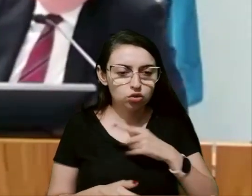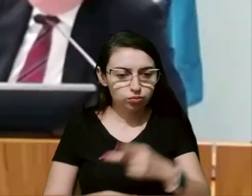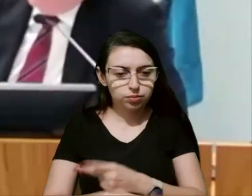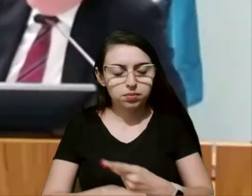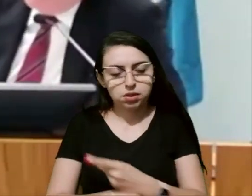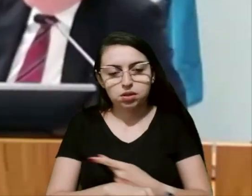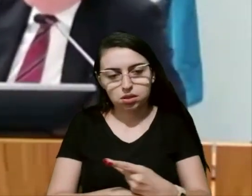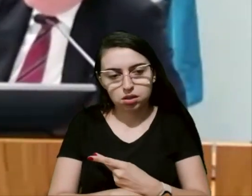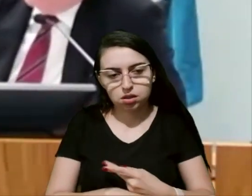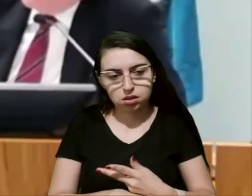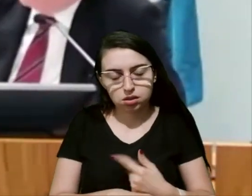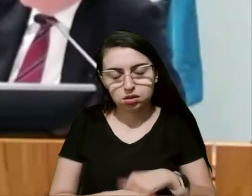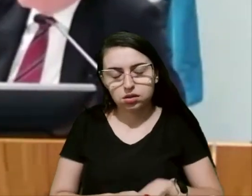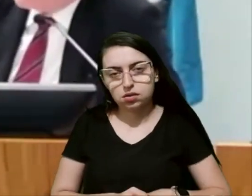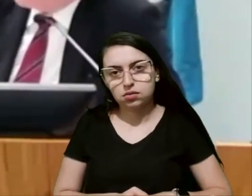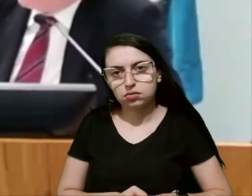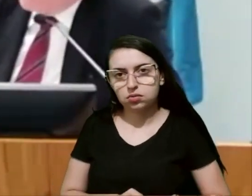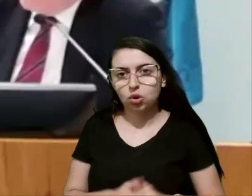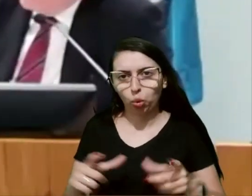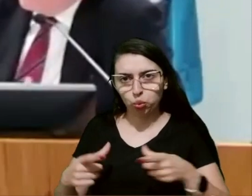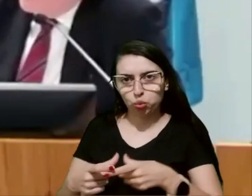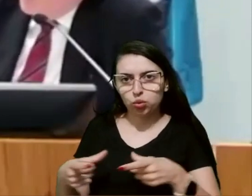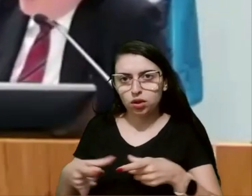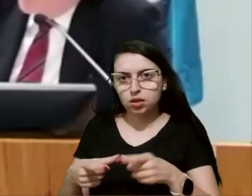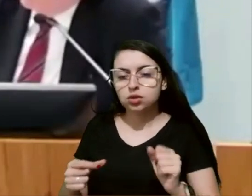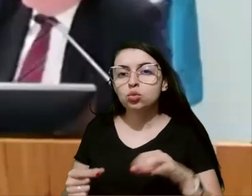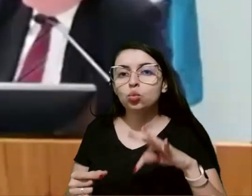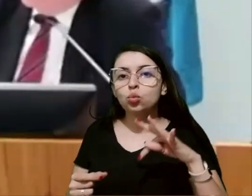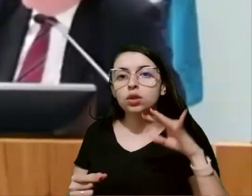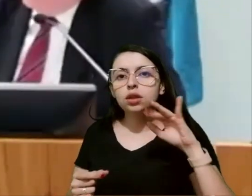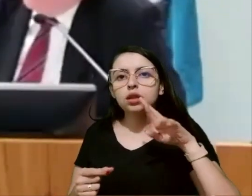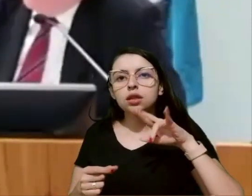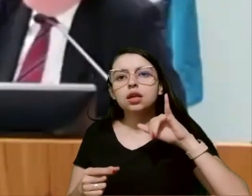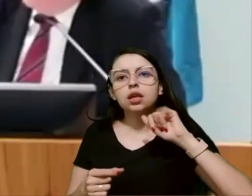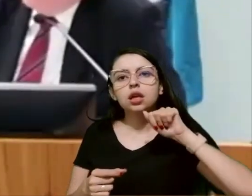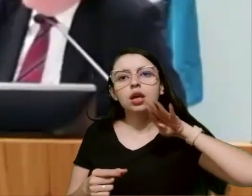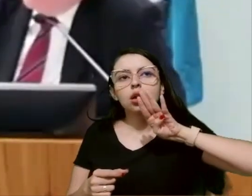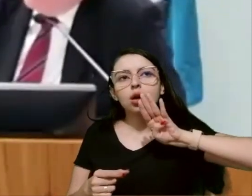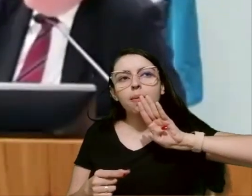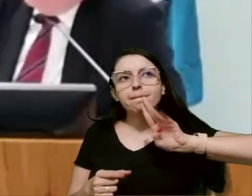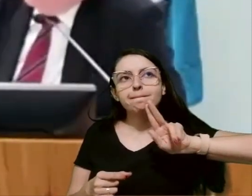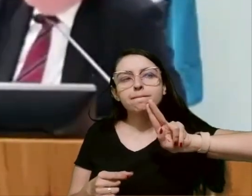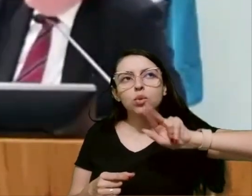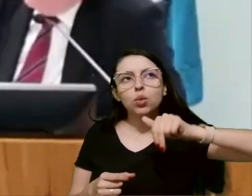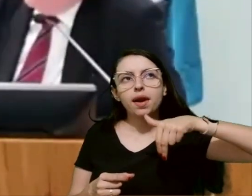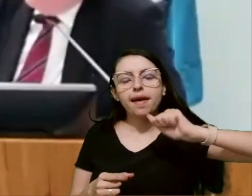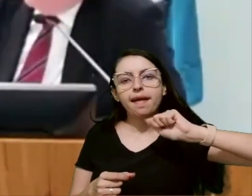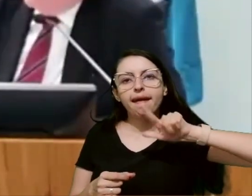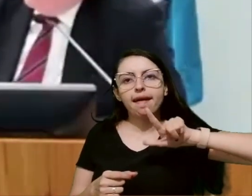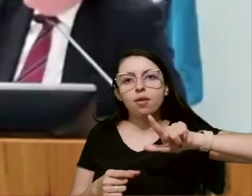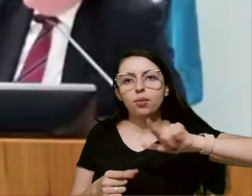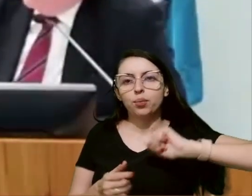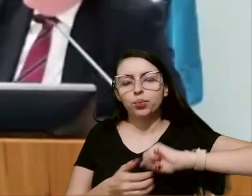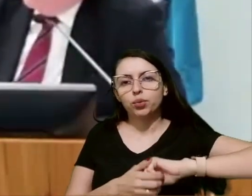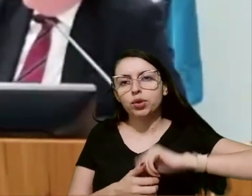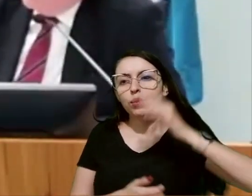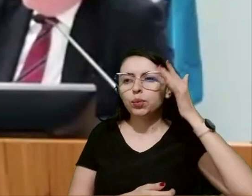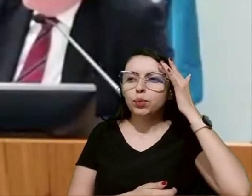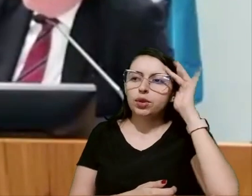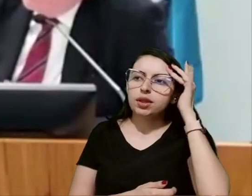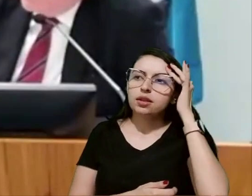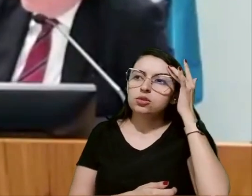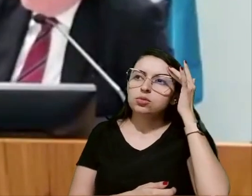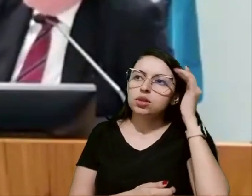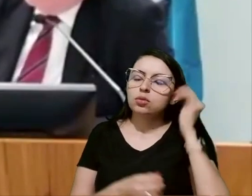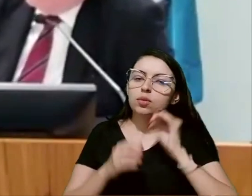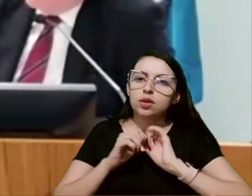gostaria de ter uma pesquisa no nosso tribunal aqui, mas uma percepção que